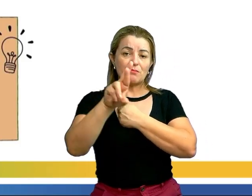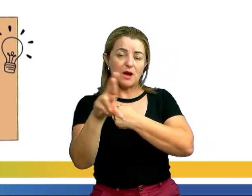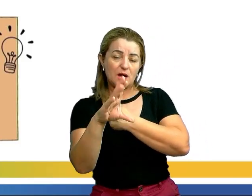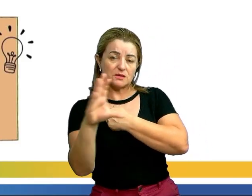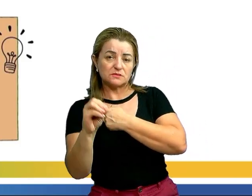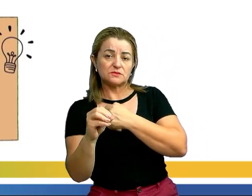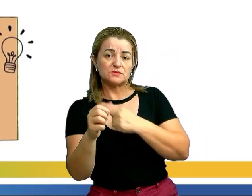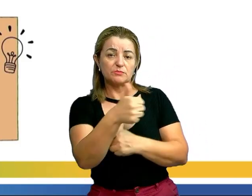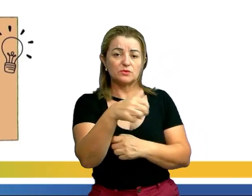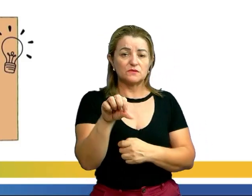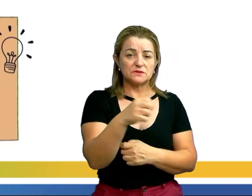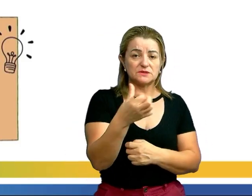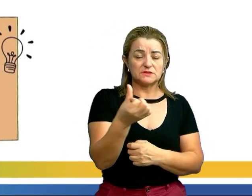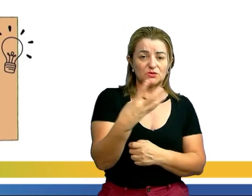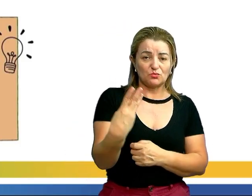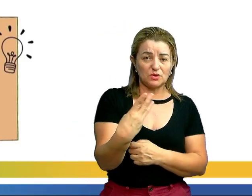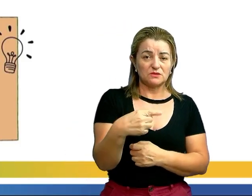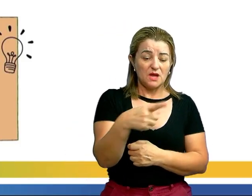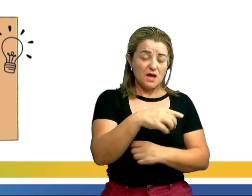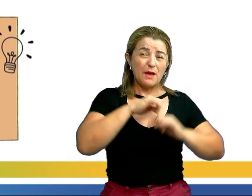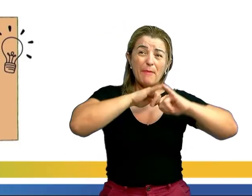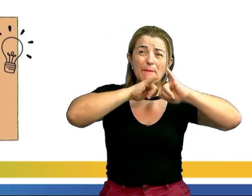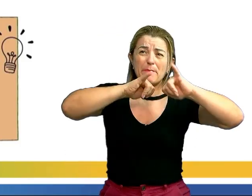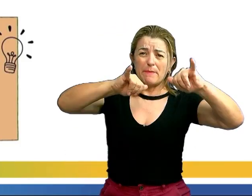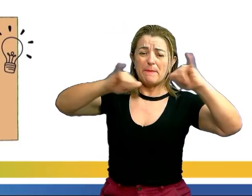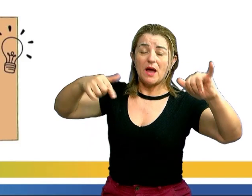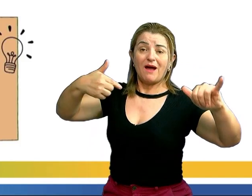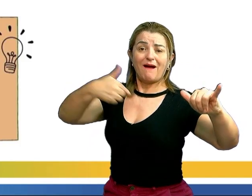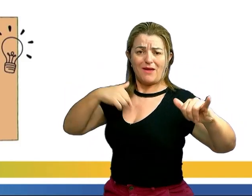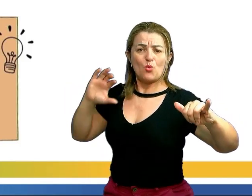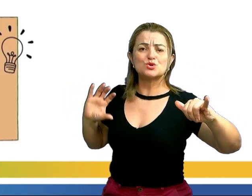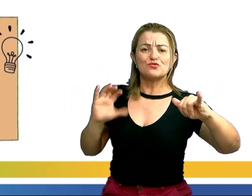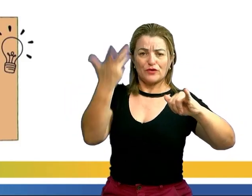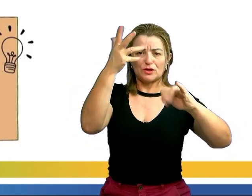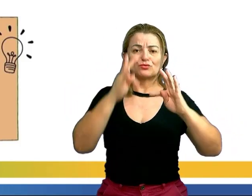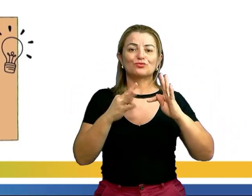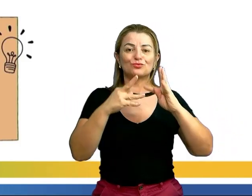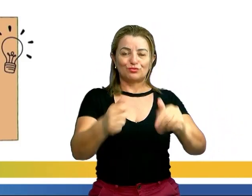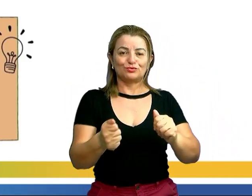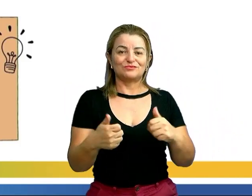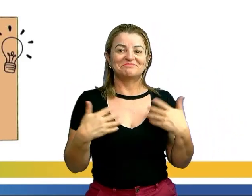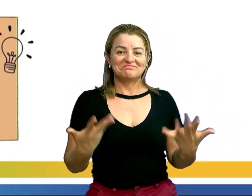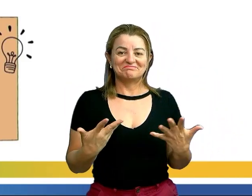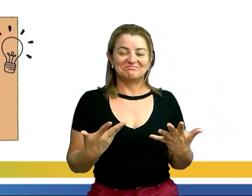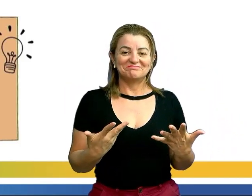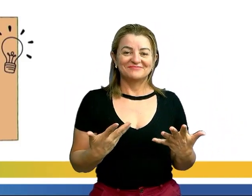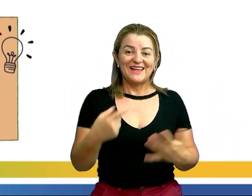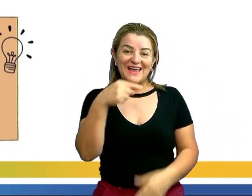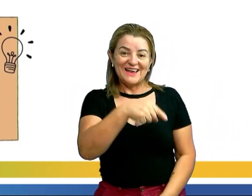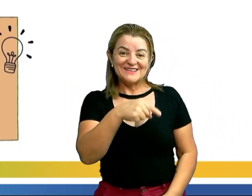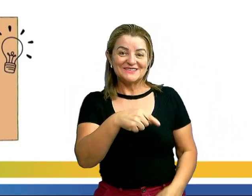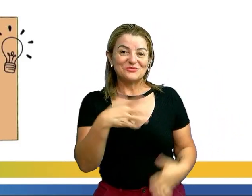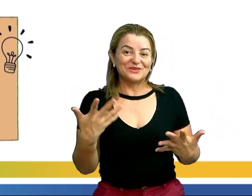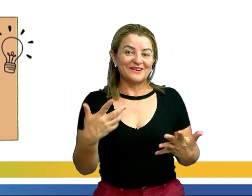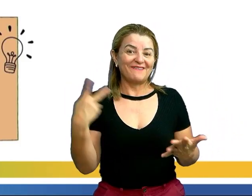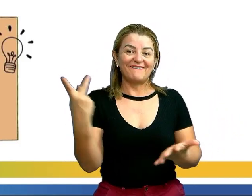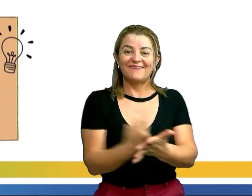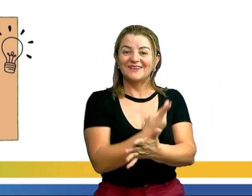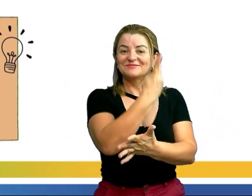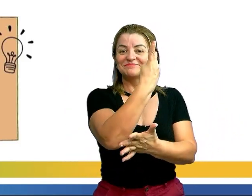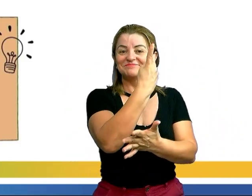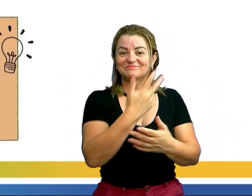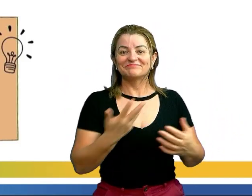1964, dizendo que vai resolver tudo. E aí esse comício é o tiro no pé de João